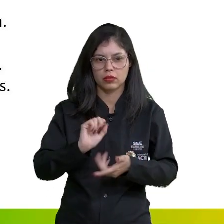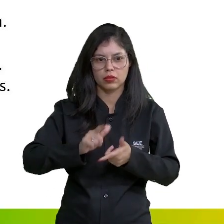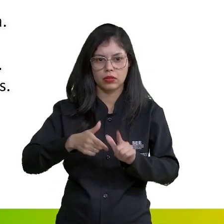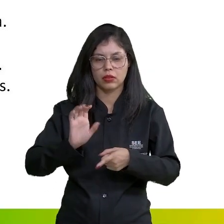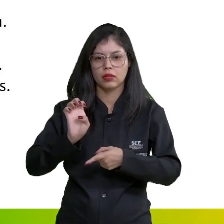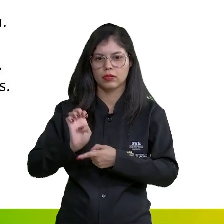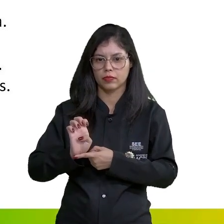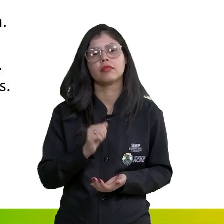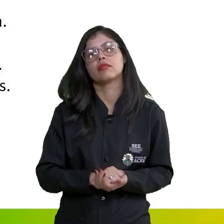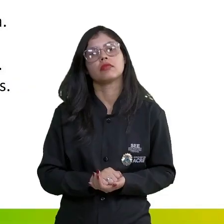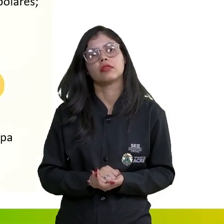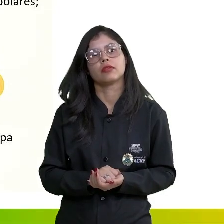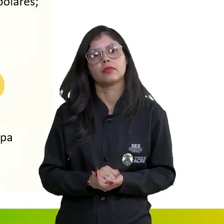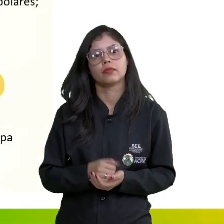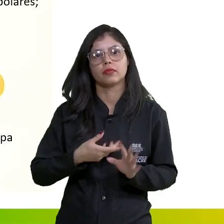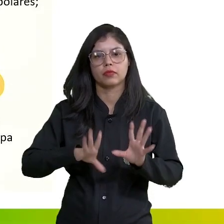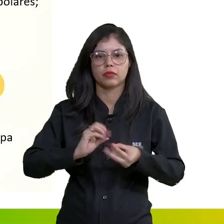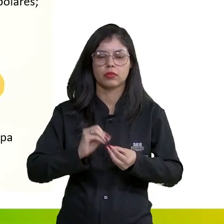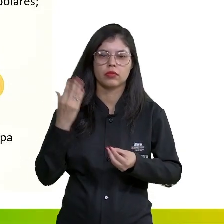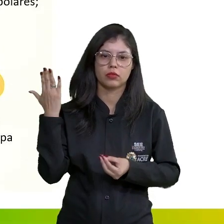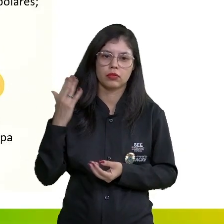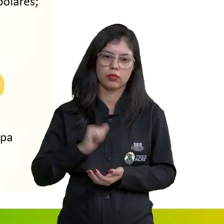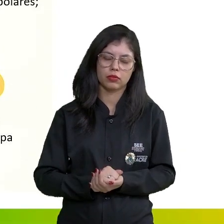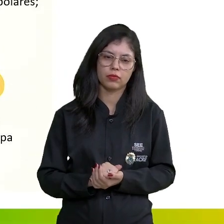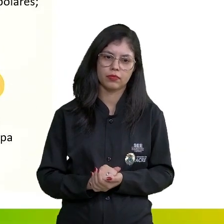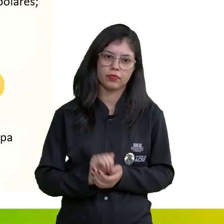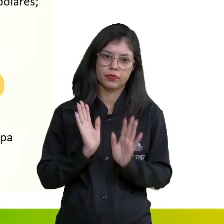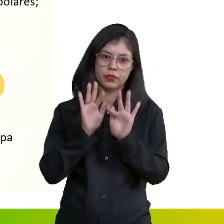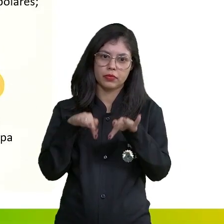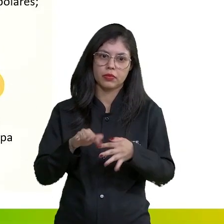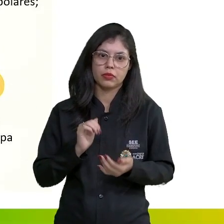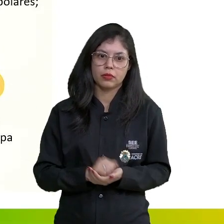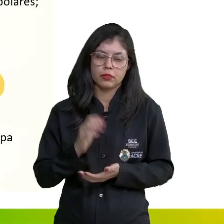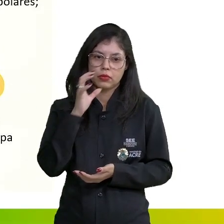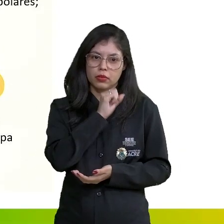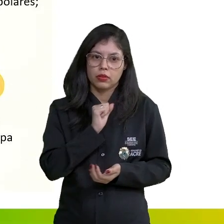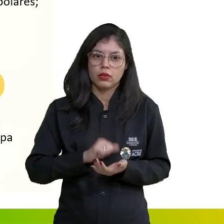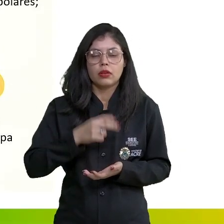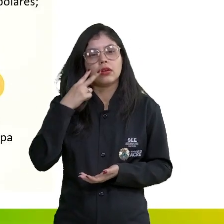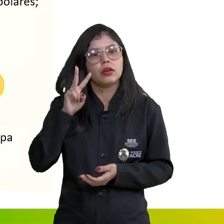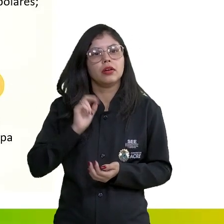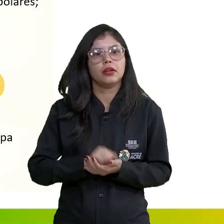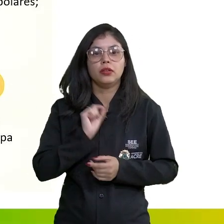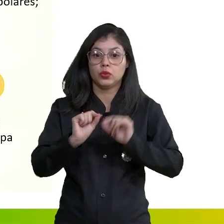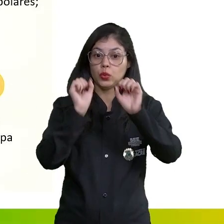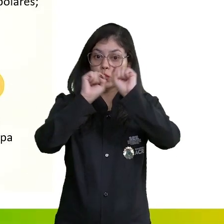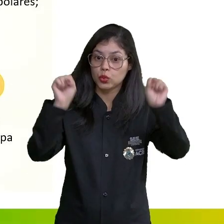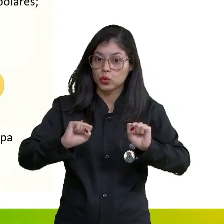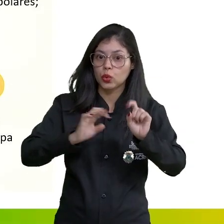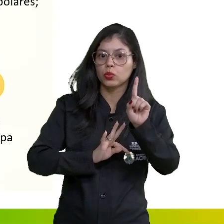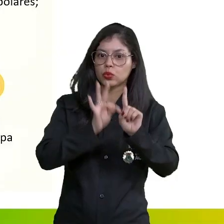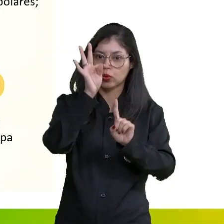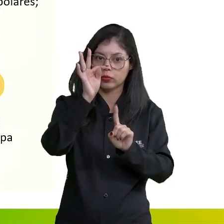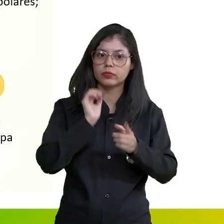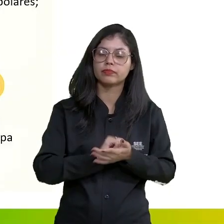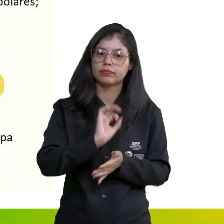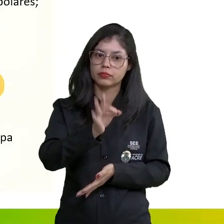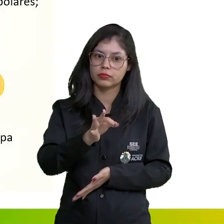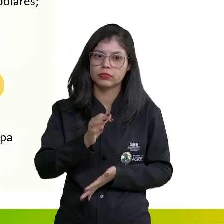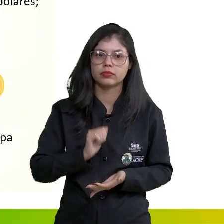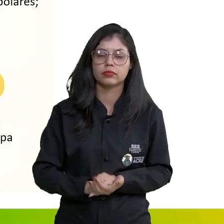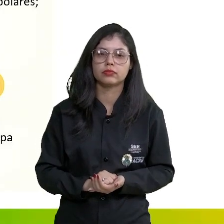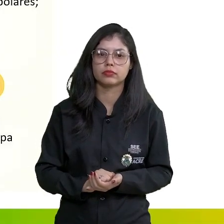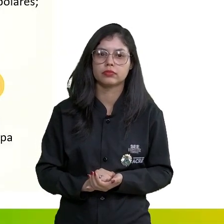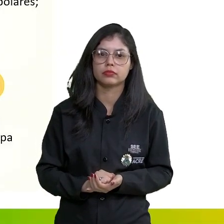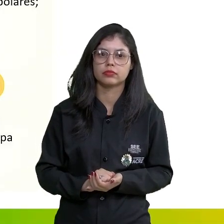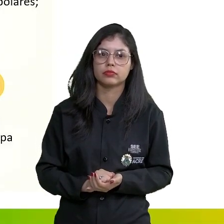meu gabarito E. Então, vamos aqui para o resumo para a gente fechar rapidamente. A gente viu que o que são sistemas térmicos, certo? Um